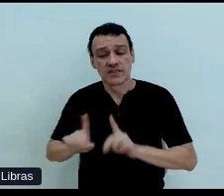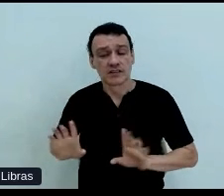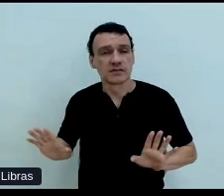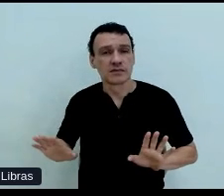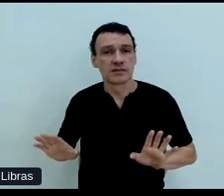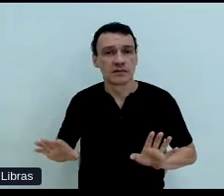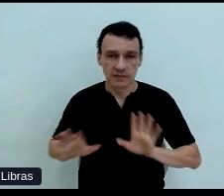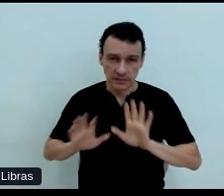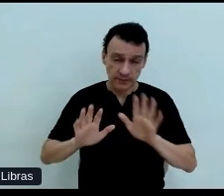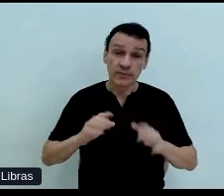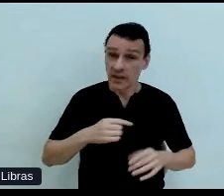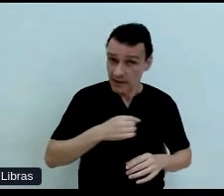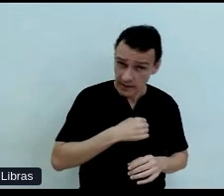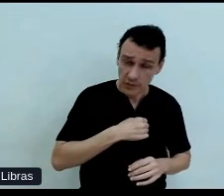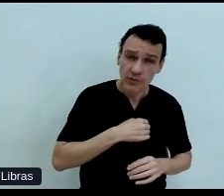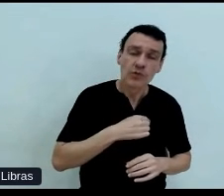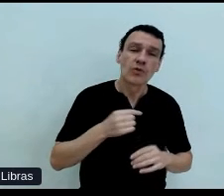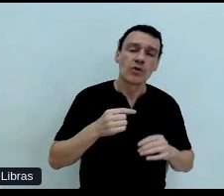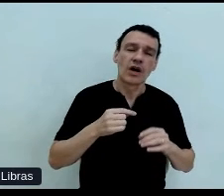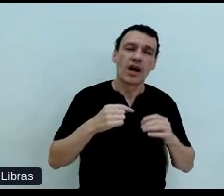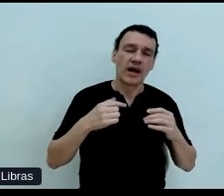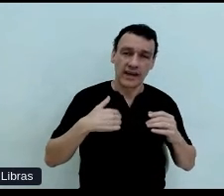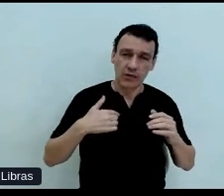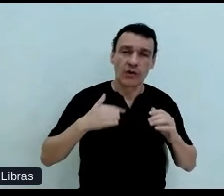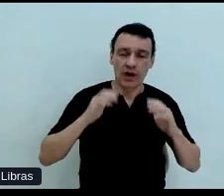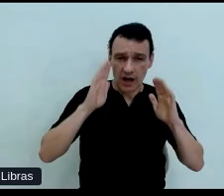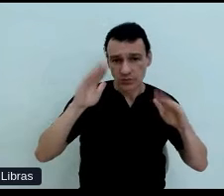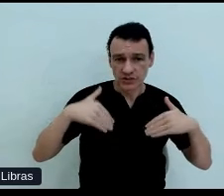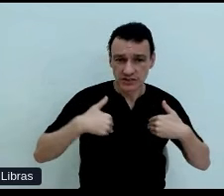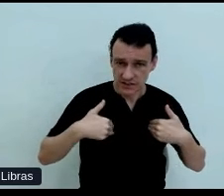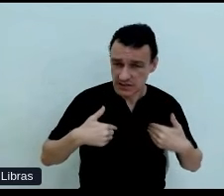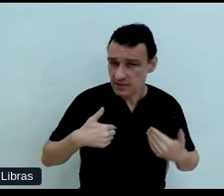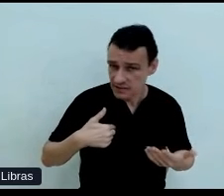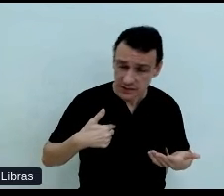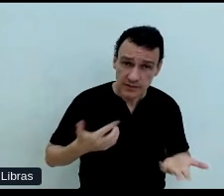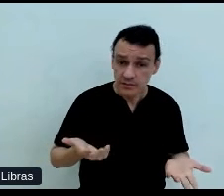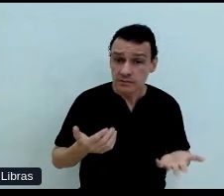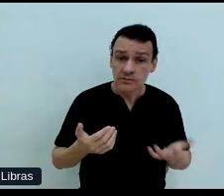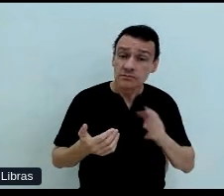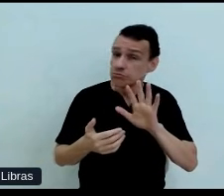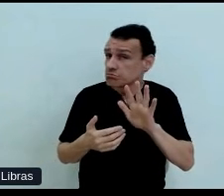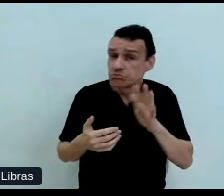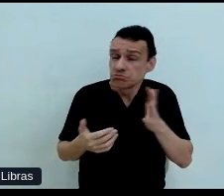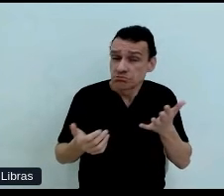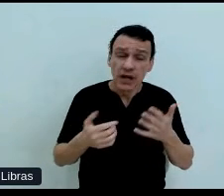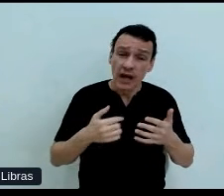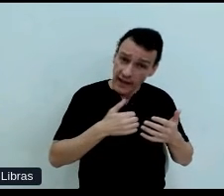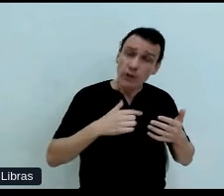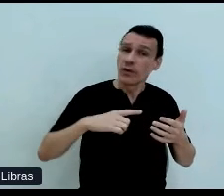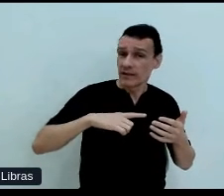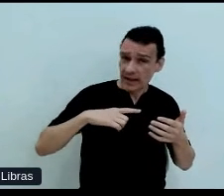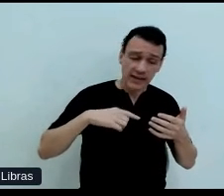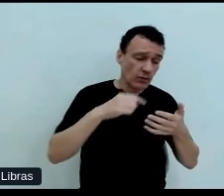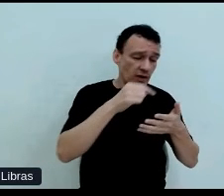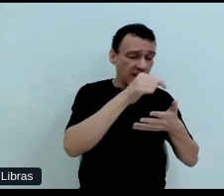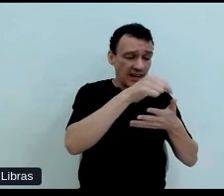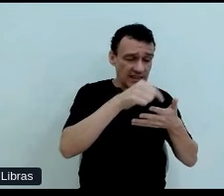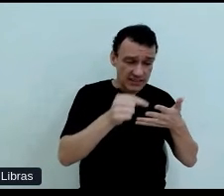ela compusesse aquele ser, compusesse aquela pessoa com mais uma das características